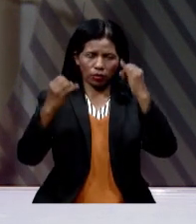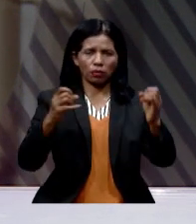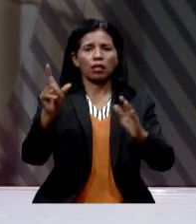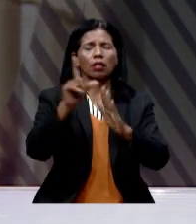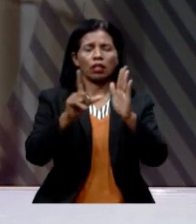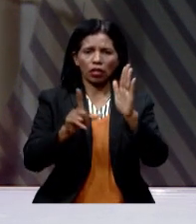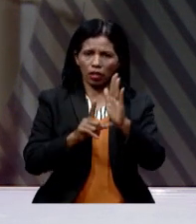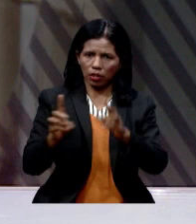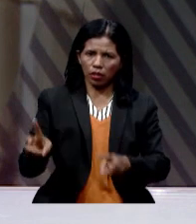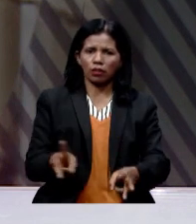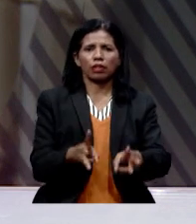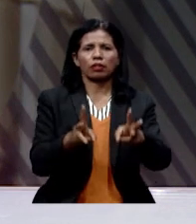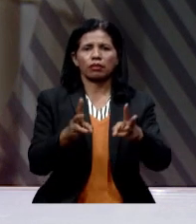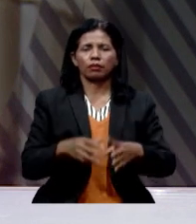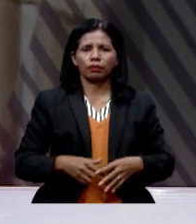Código Estrada.